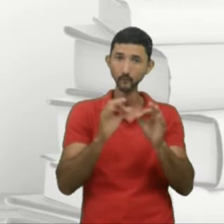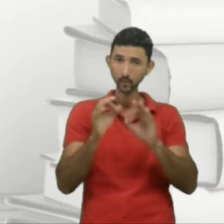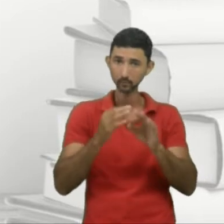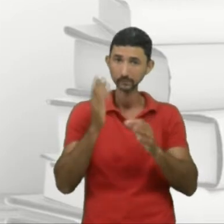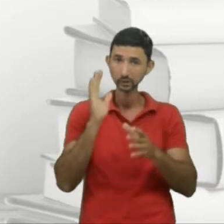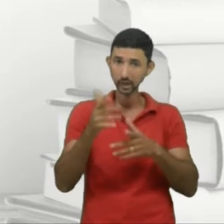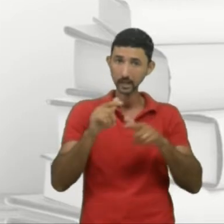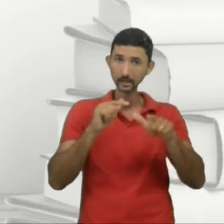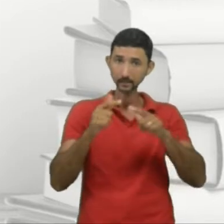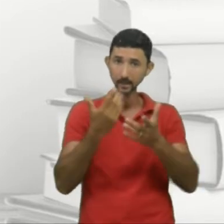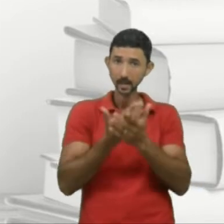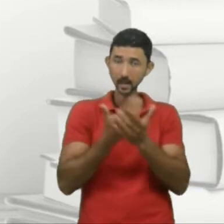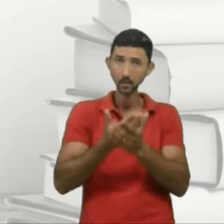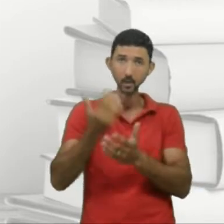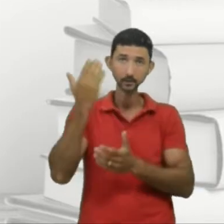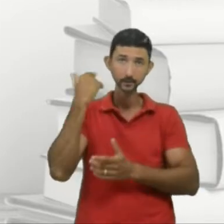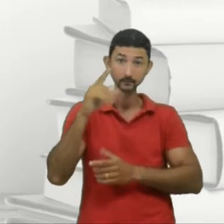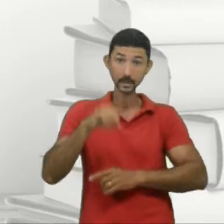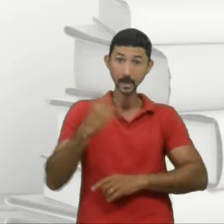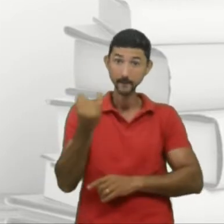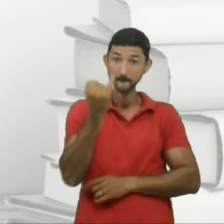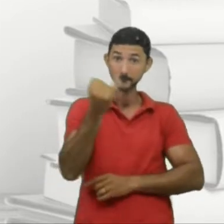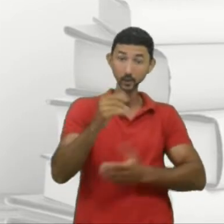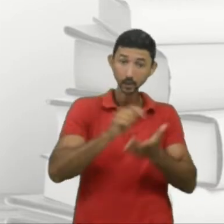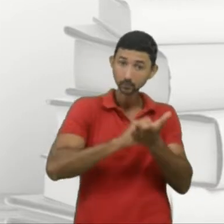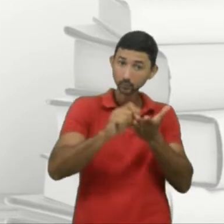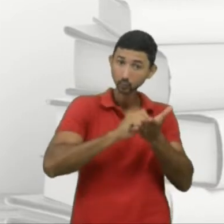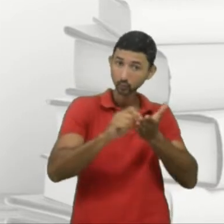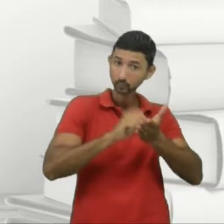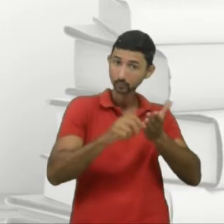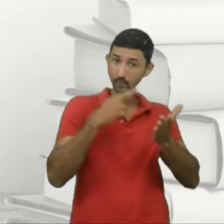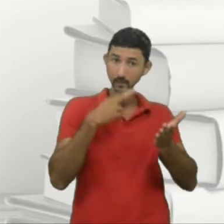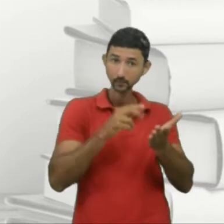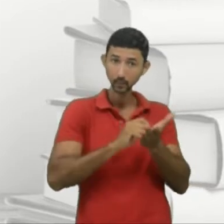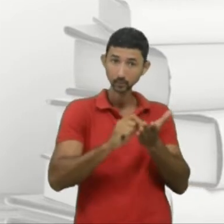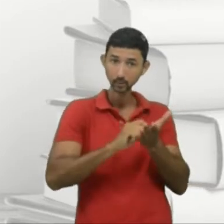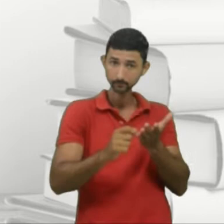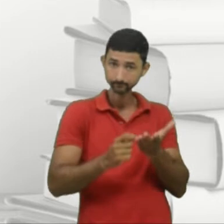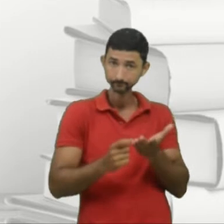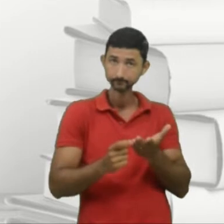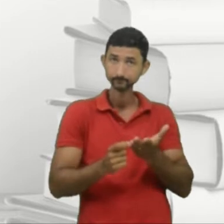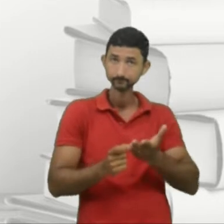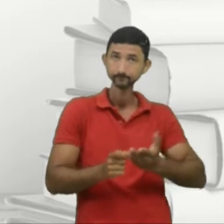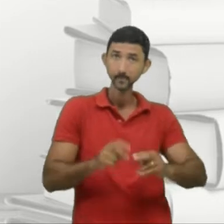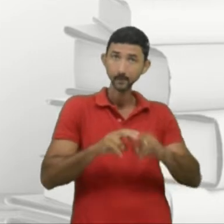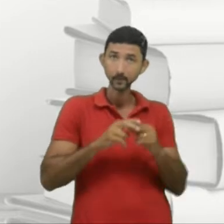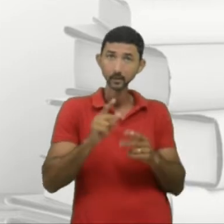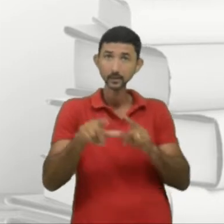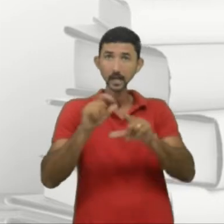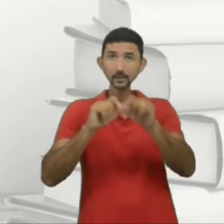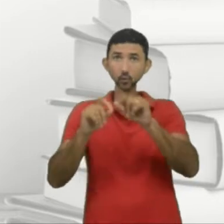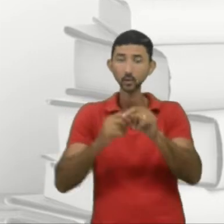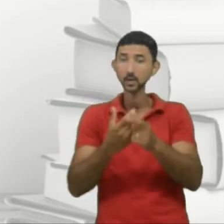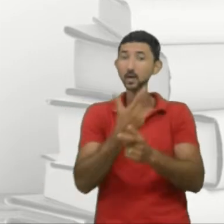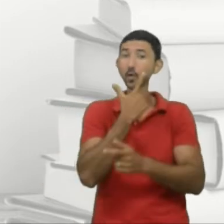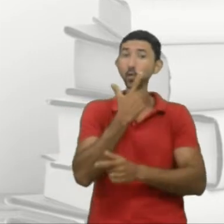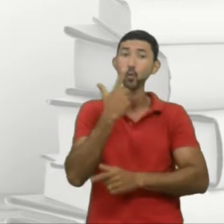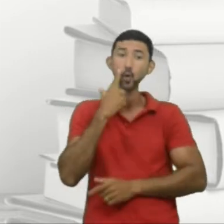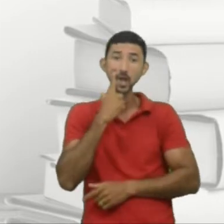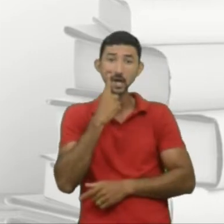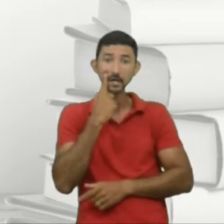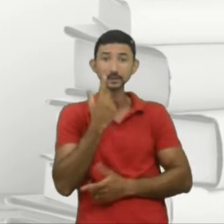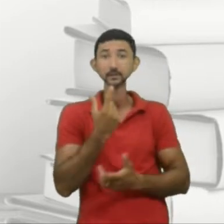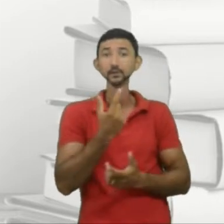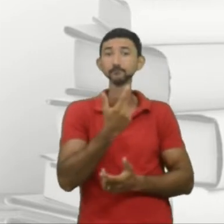já trabalhou numa aula anterior, é sempre importante você escrever a resposta. Portanto, é possível escolher um lanche e um suco